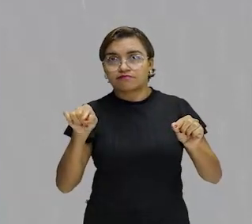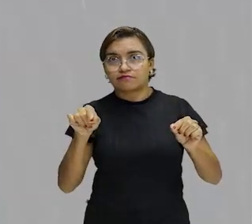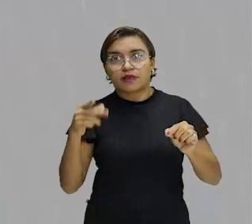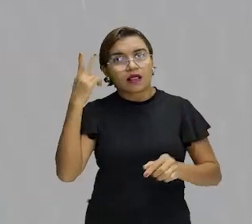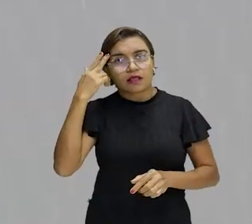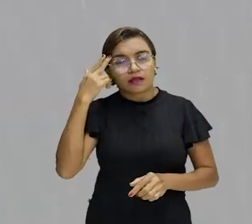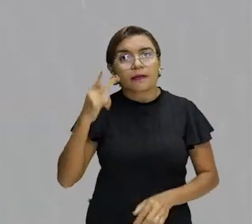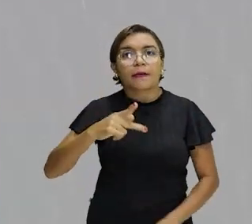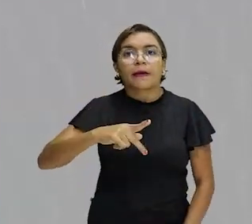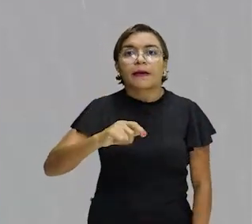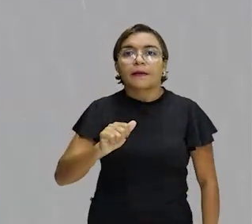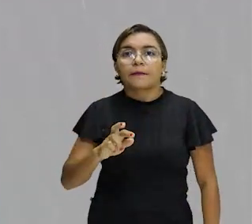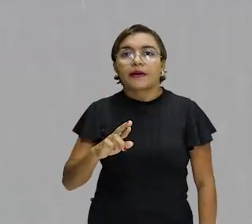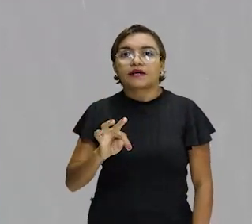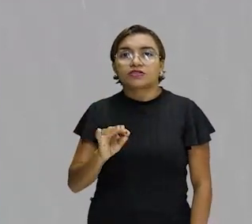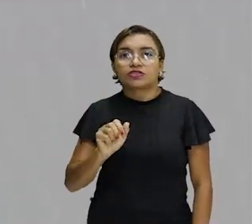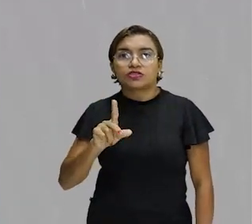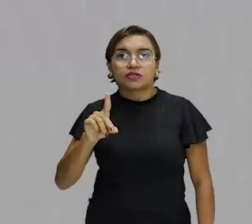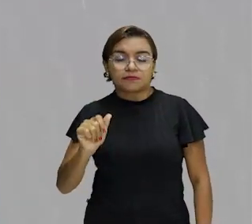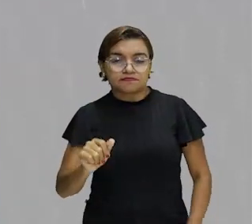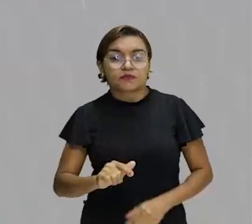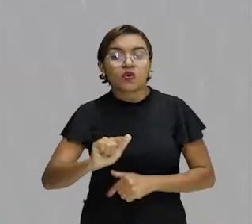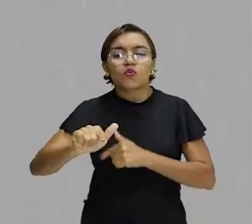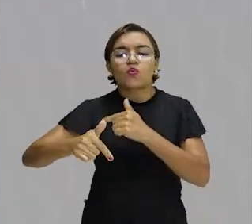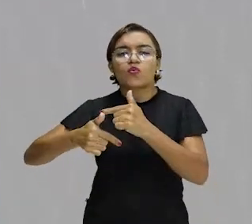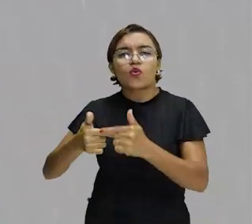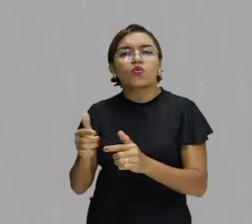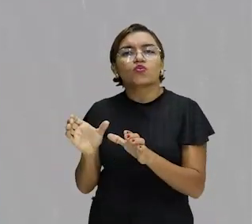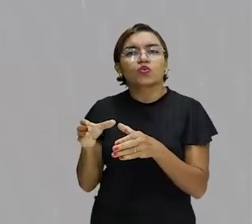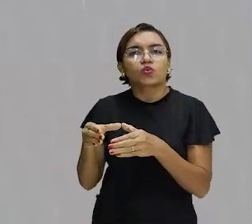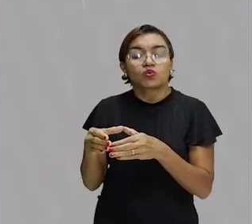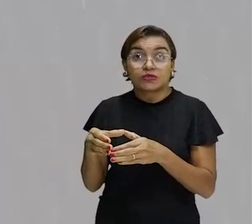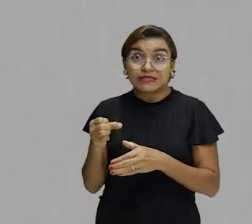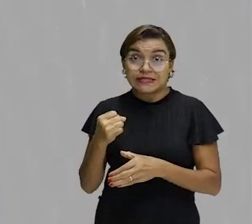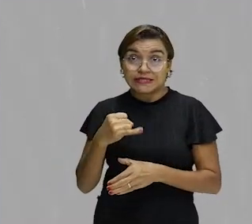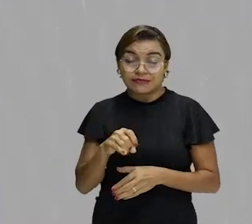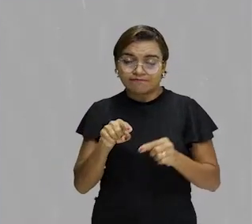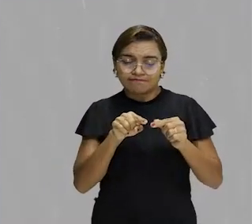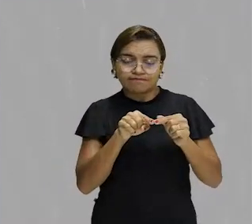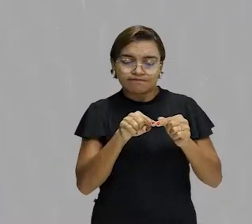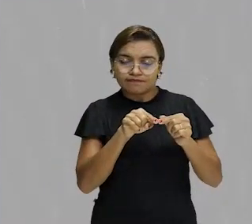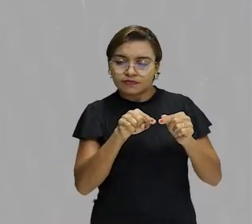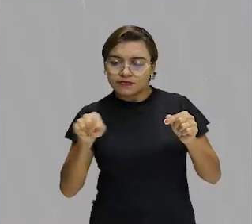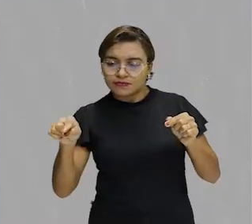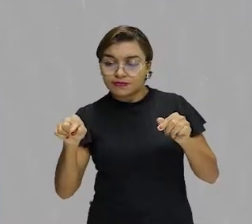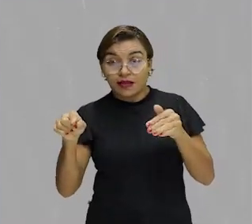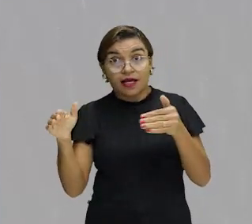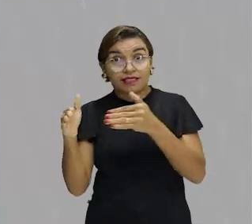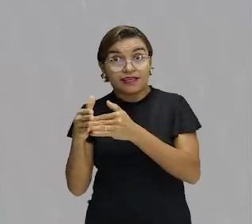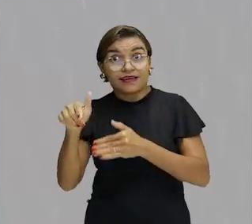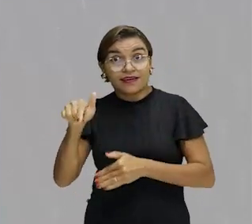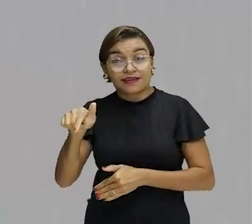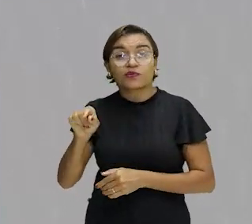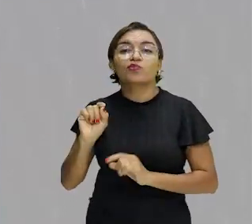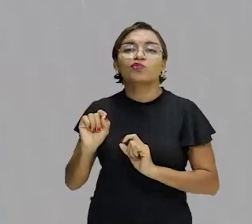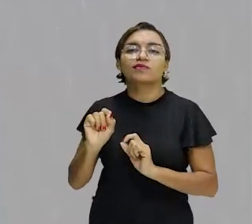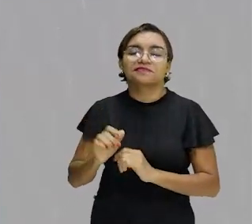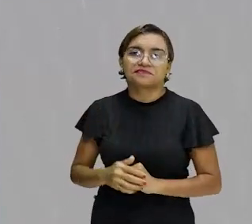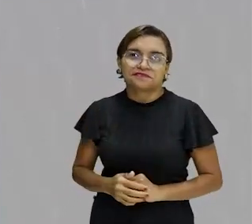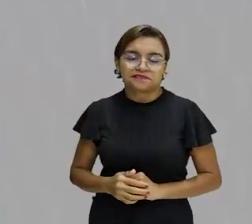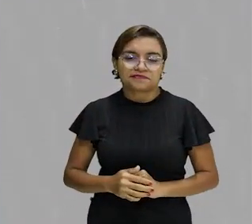mudou aqui? Mudou o conjunto de partida e o conjunto de chegada. Na verdade, foi invertido, tá? Então, bem aqui